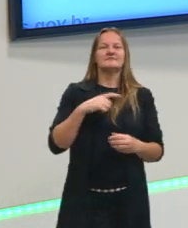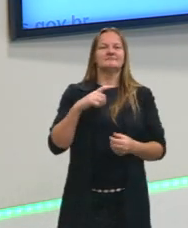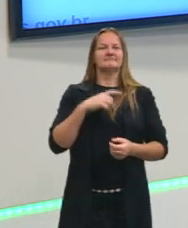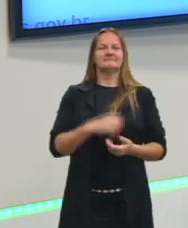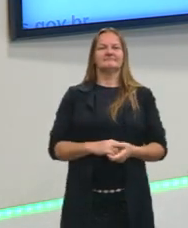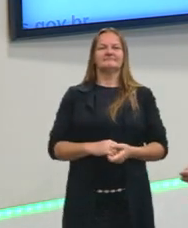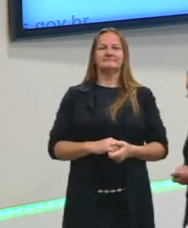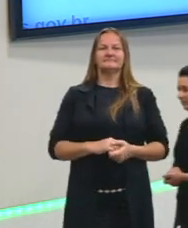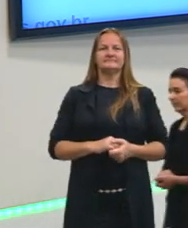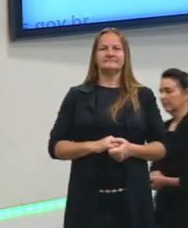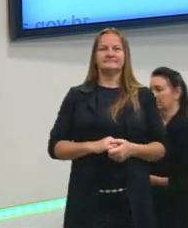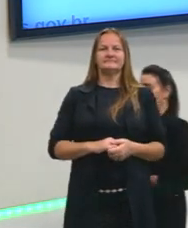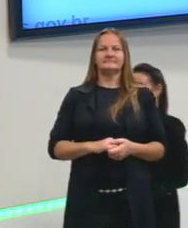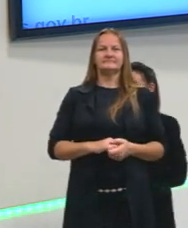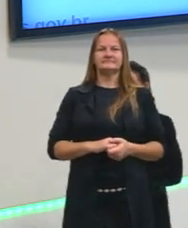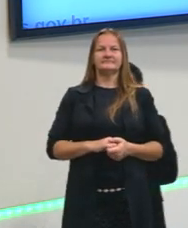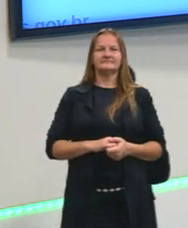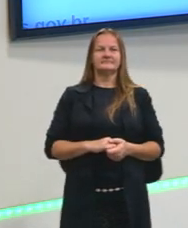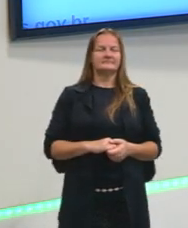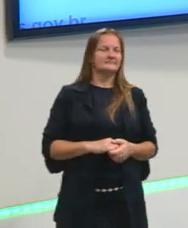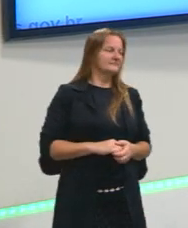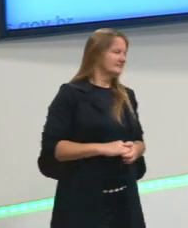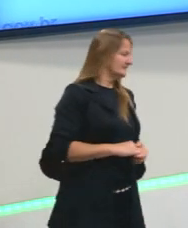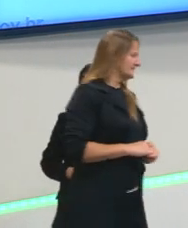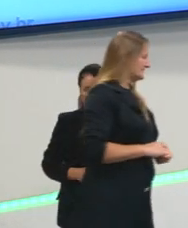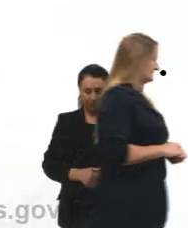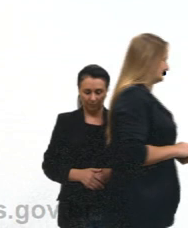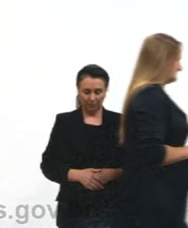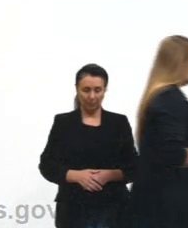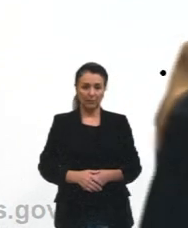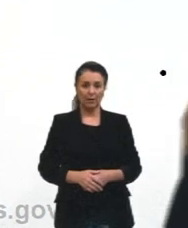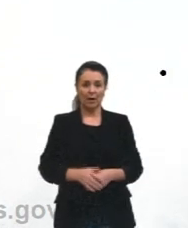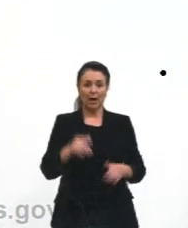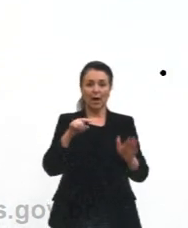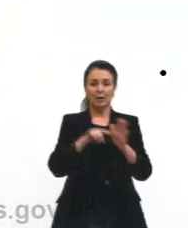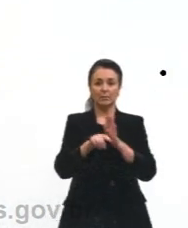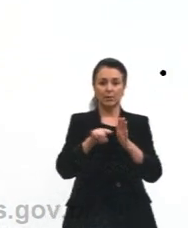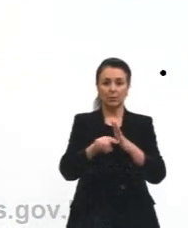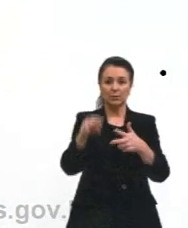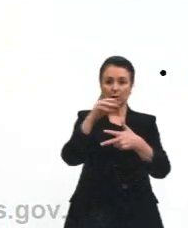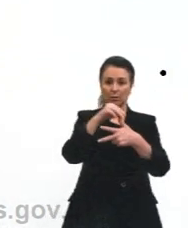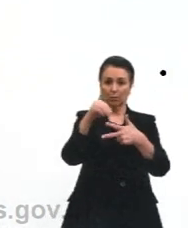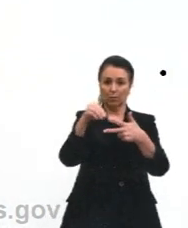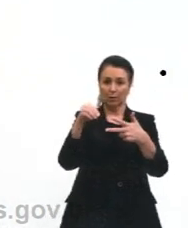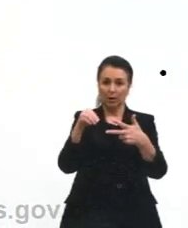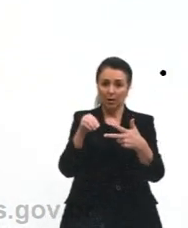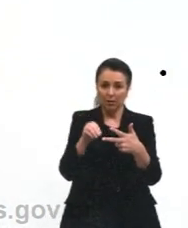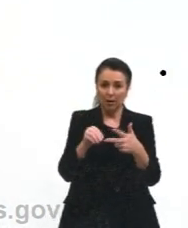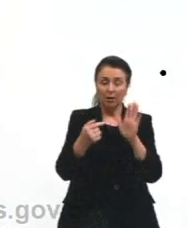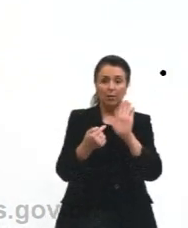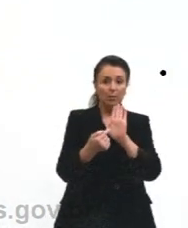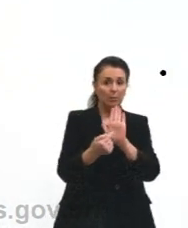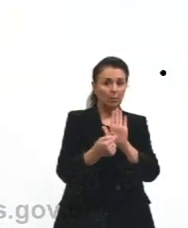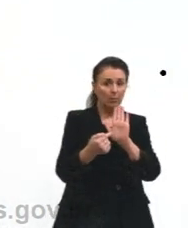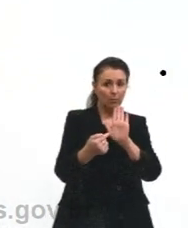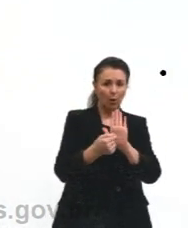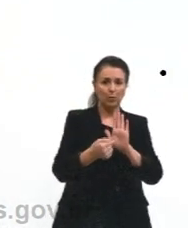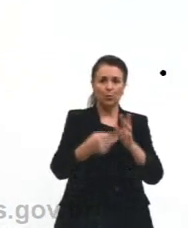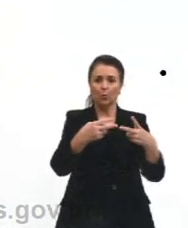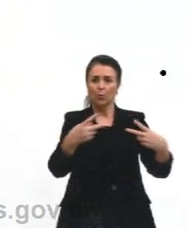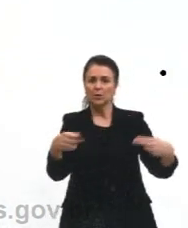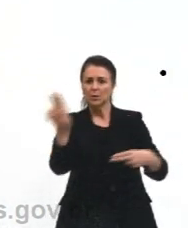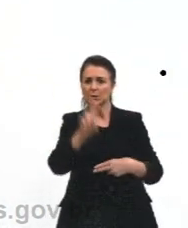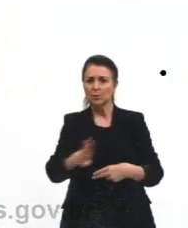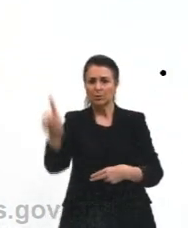presentes é normalmente as questões do Enem pelas trazem essa aplicação como eu falei para vocês do dia a dia